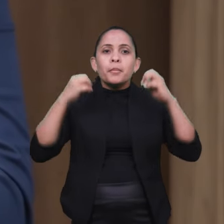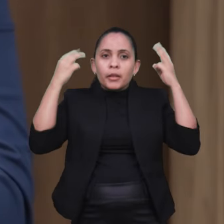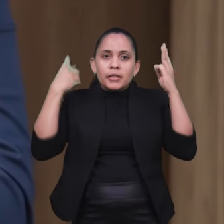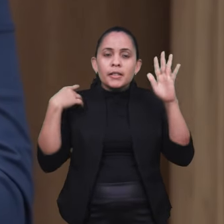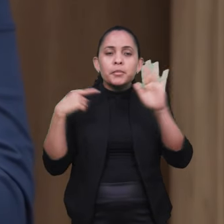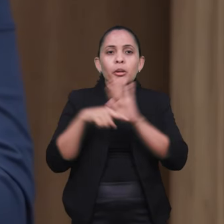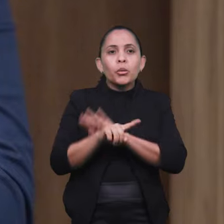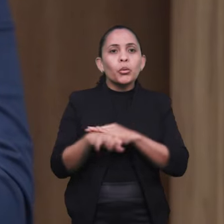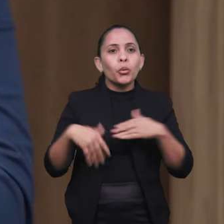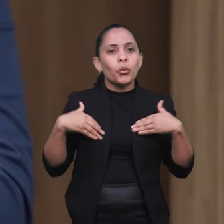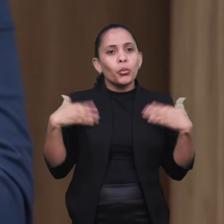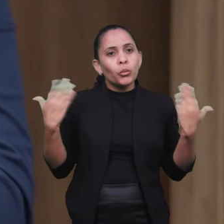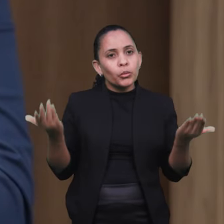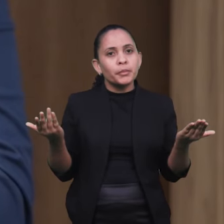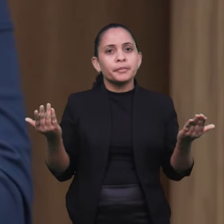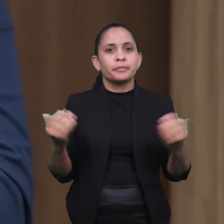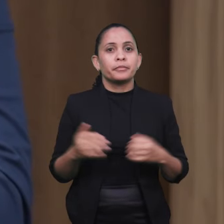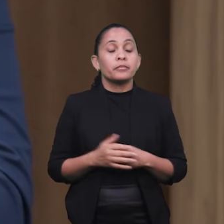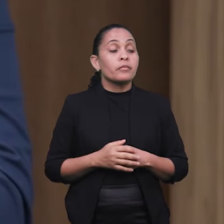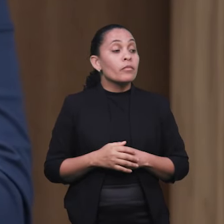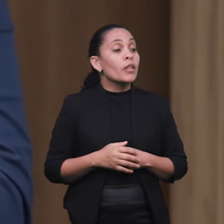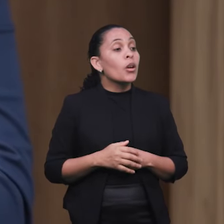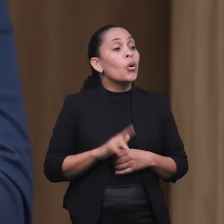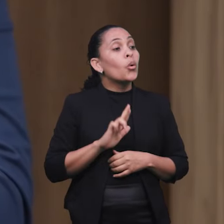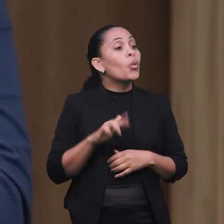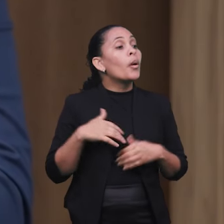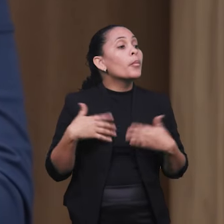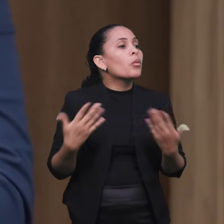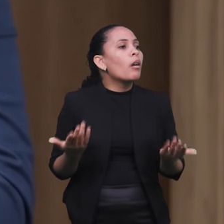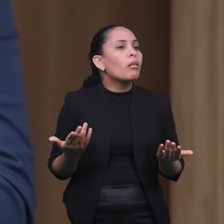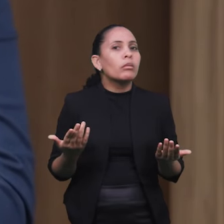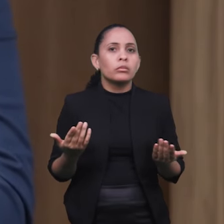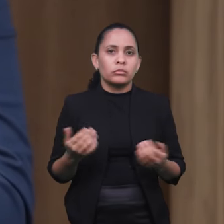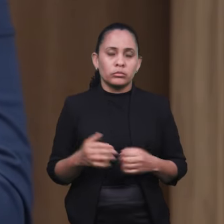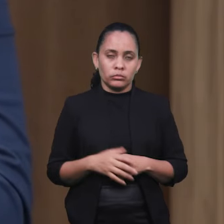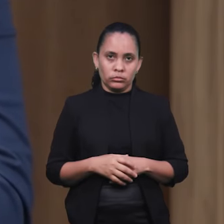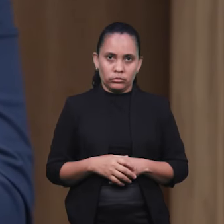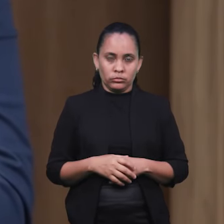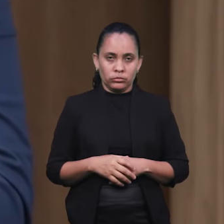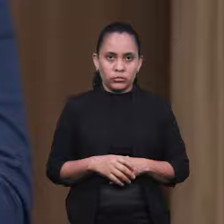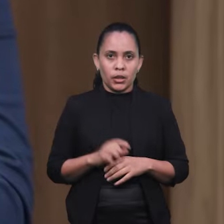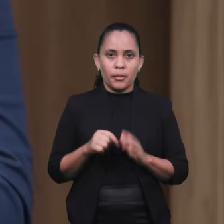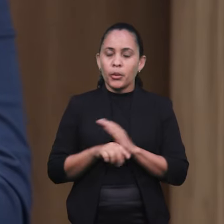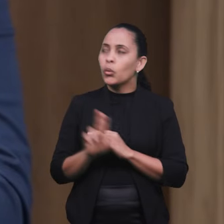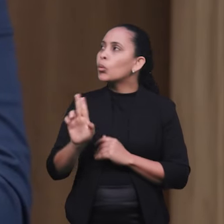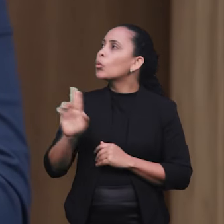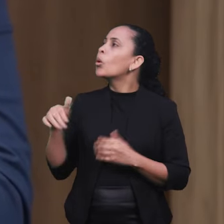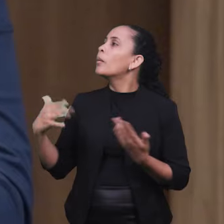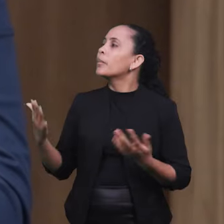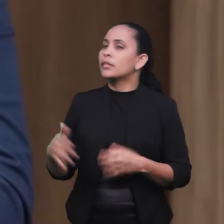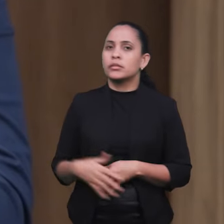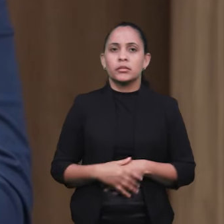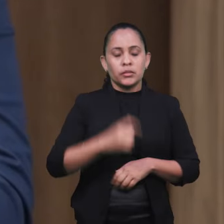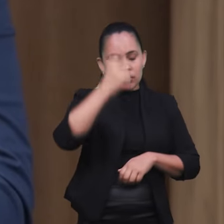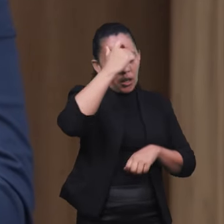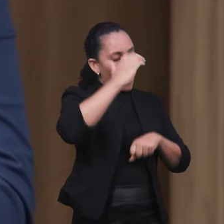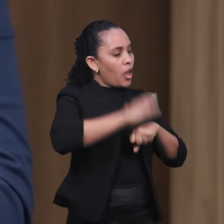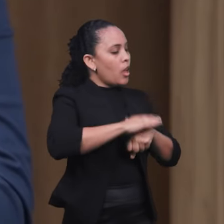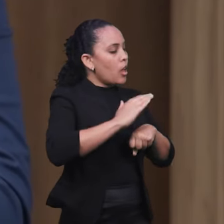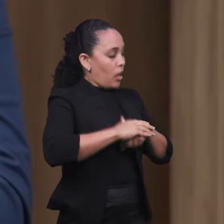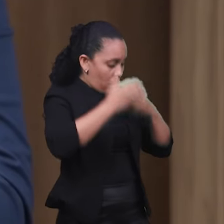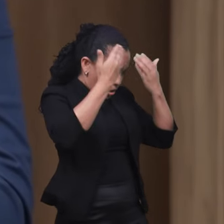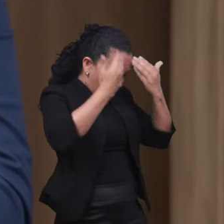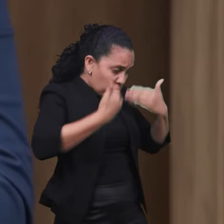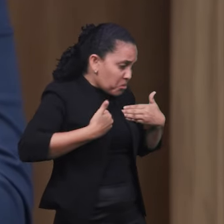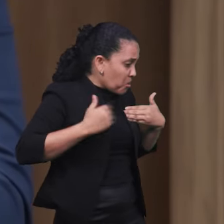Moisés pergunta, quando ele pergunta, qual é o seu nome? Que Deus é esse, né? Eu sou o que sou, né? A